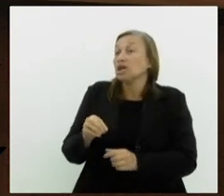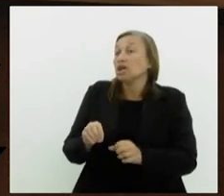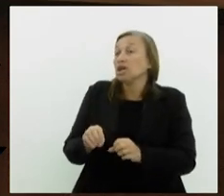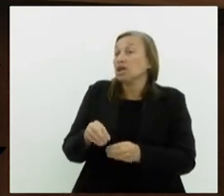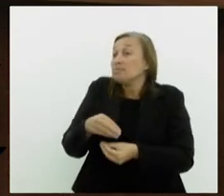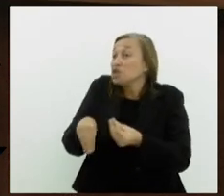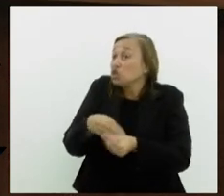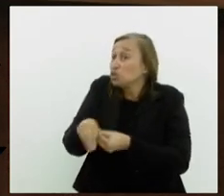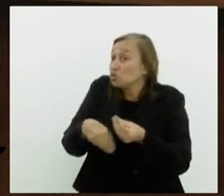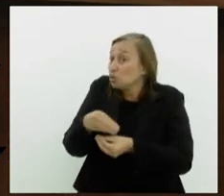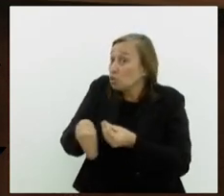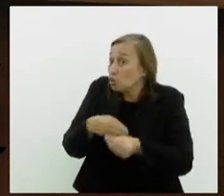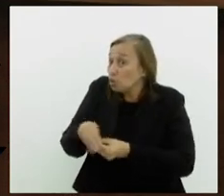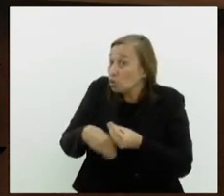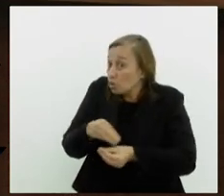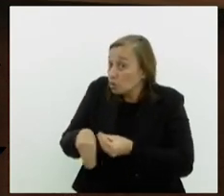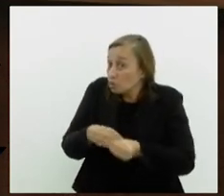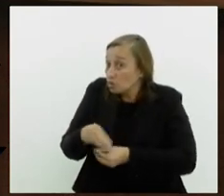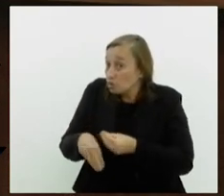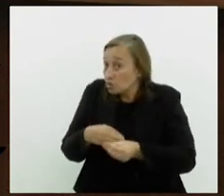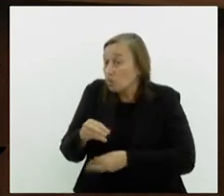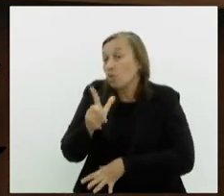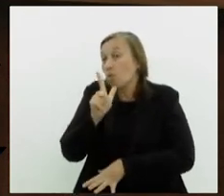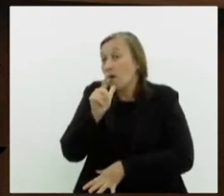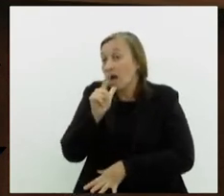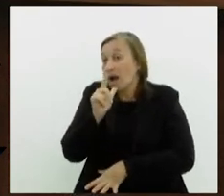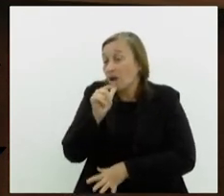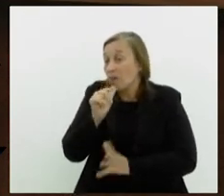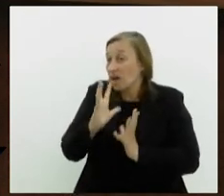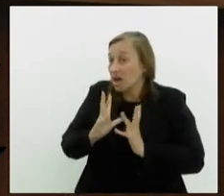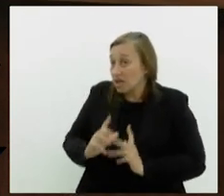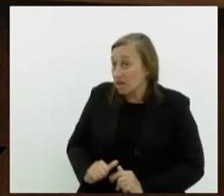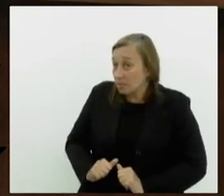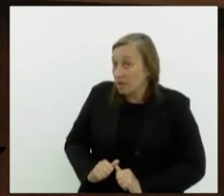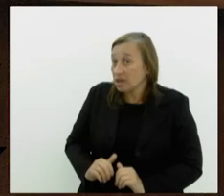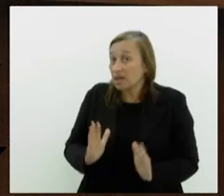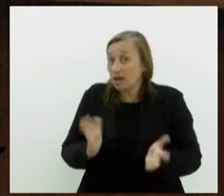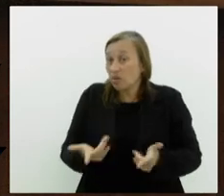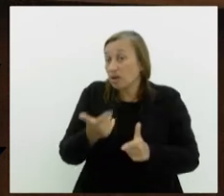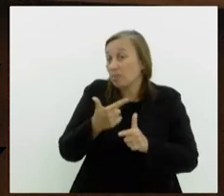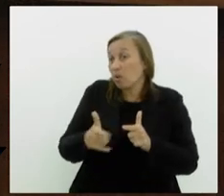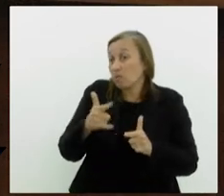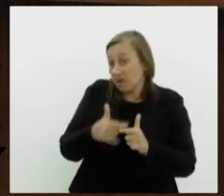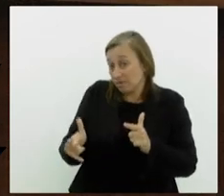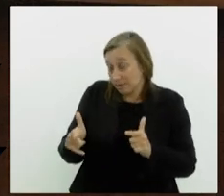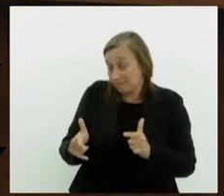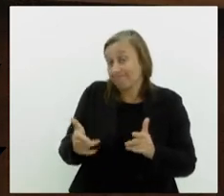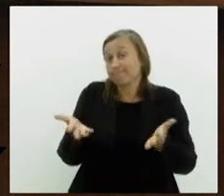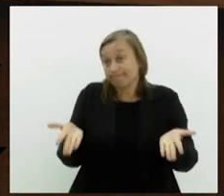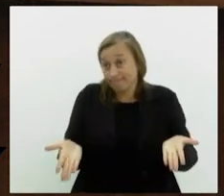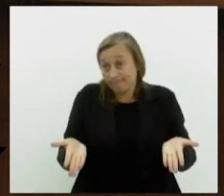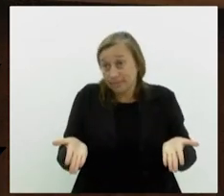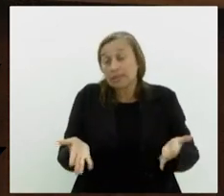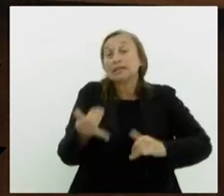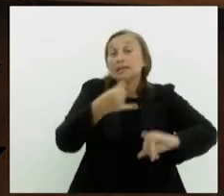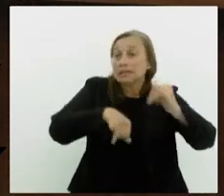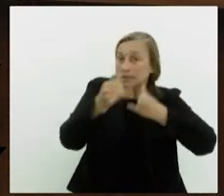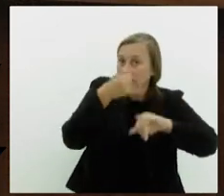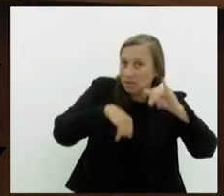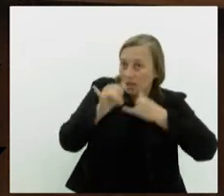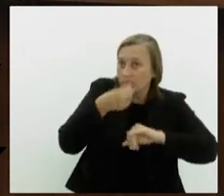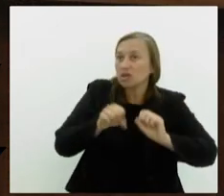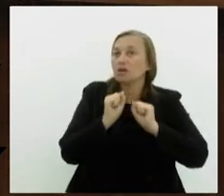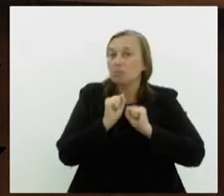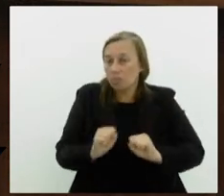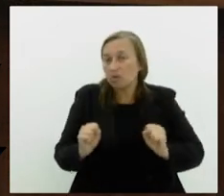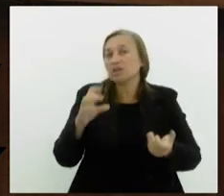da forma que foi, absurda. É uma hipótese também que o mundo crível descarta, embora quimicamente ela possa ser